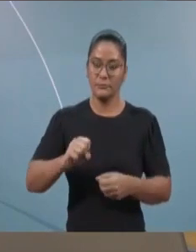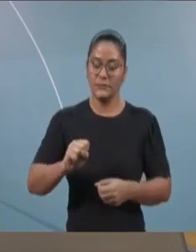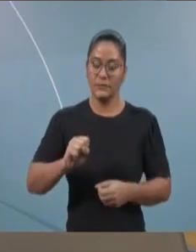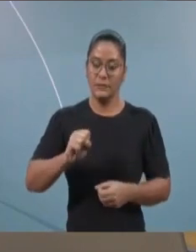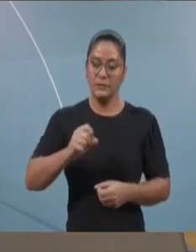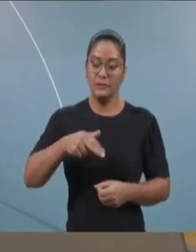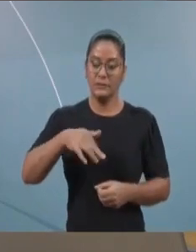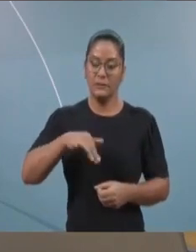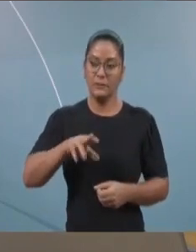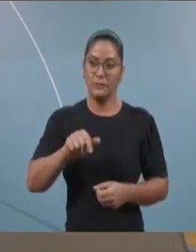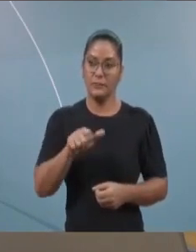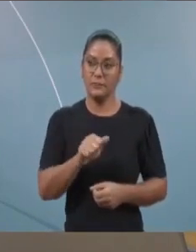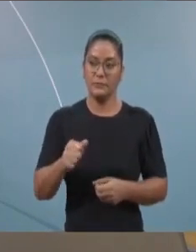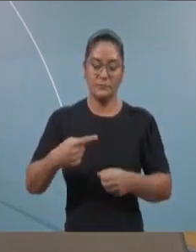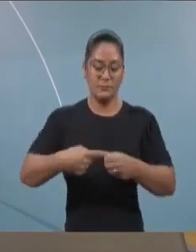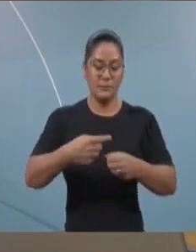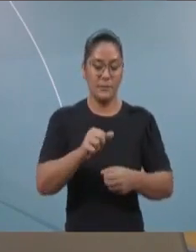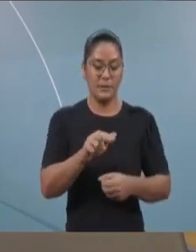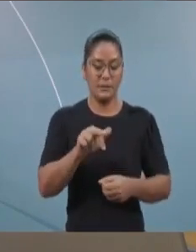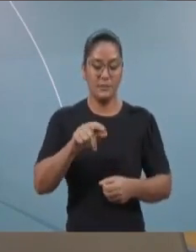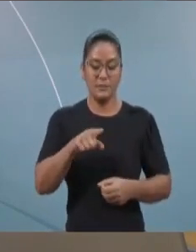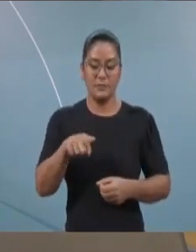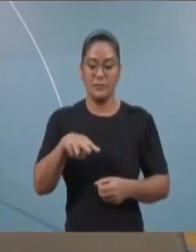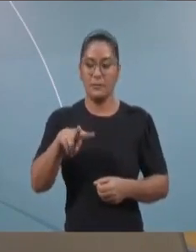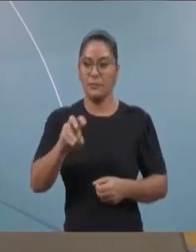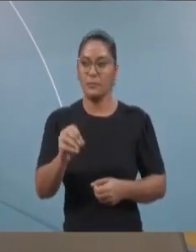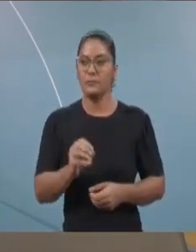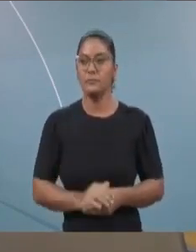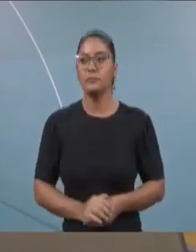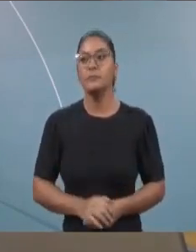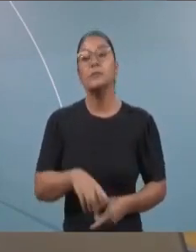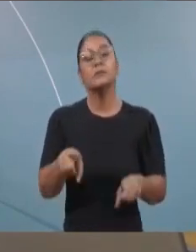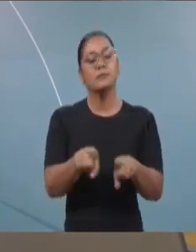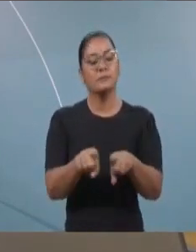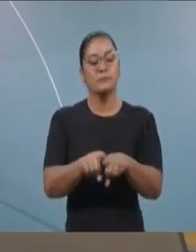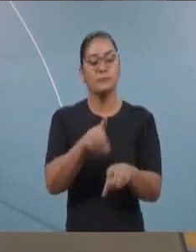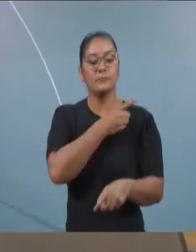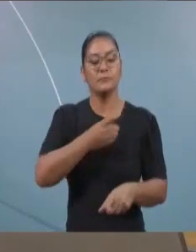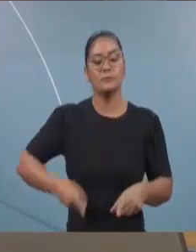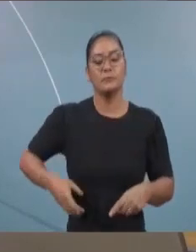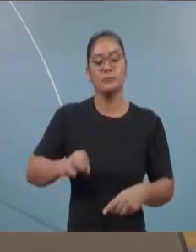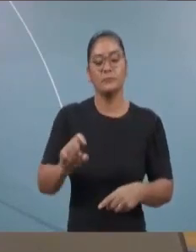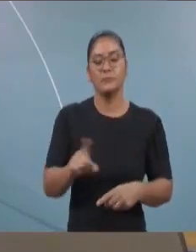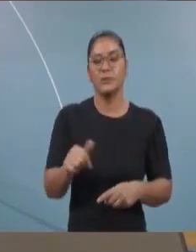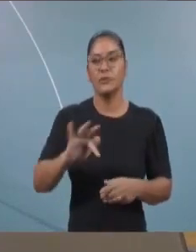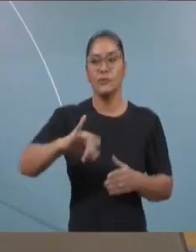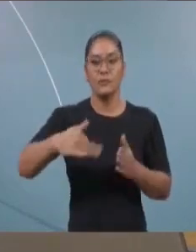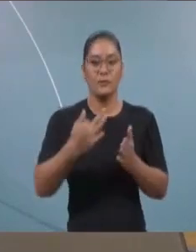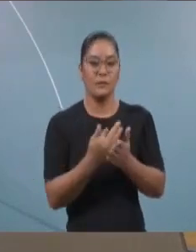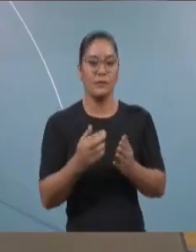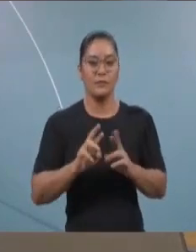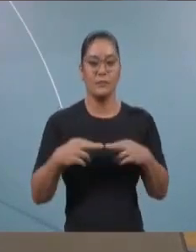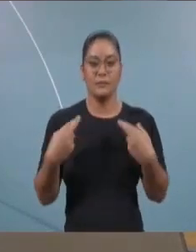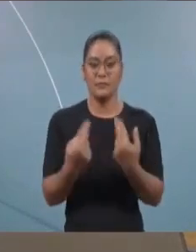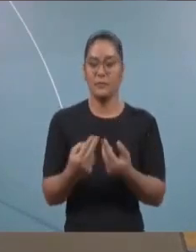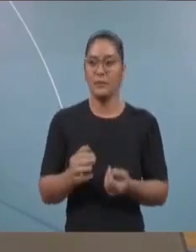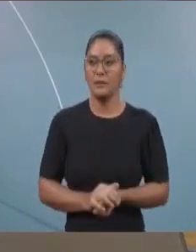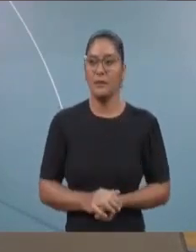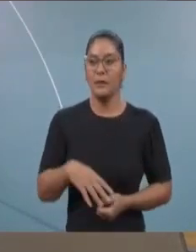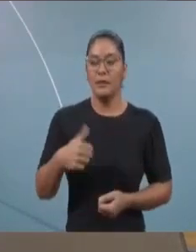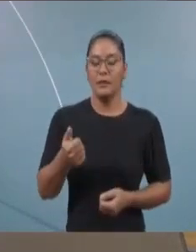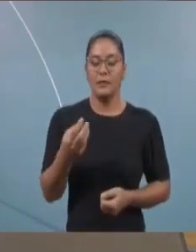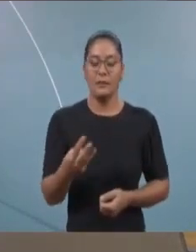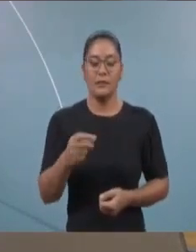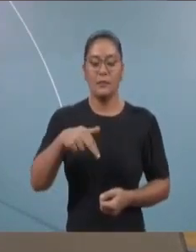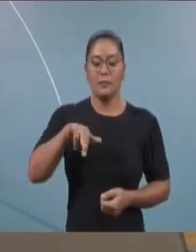concede foro no município de Parazinho também requerimento do deputado Ezequiel Ferreira justificando a sua ausência na sessão ordinária do dia 13 de